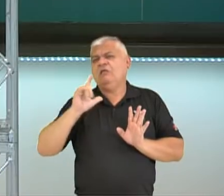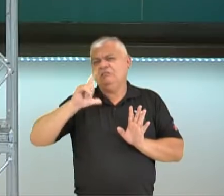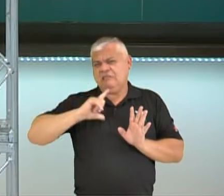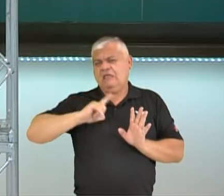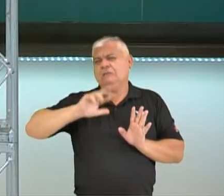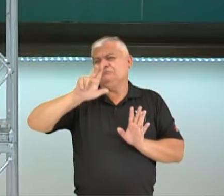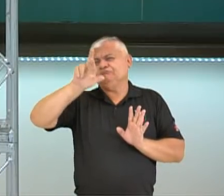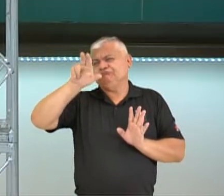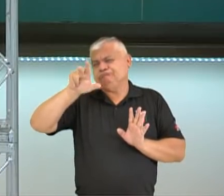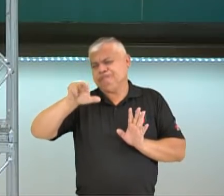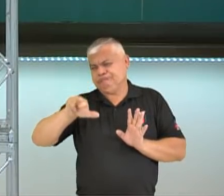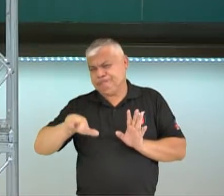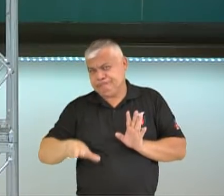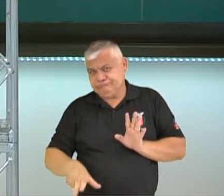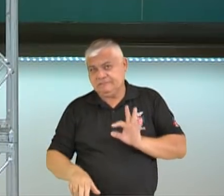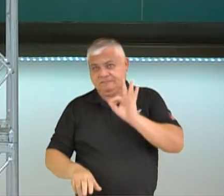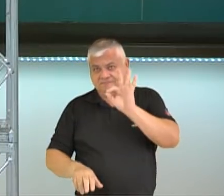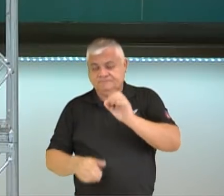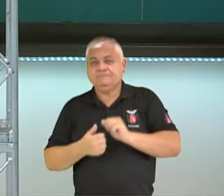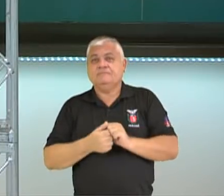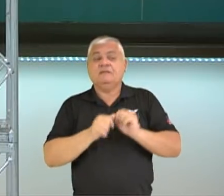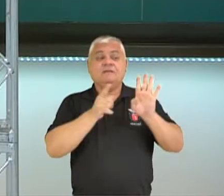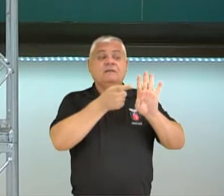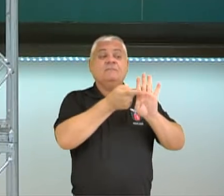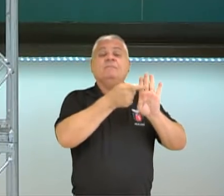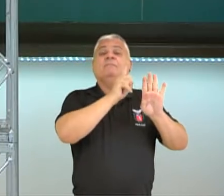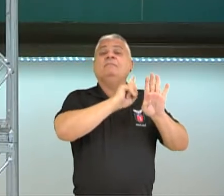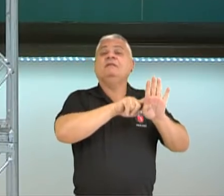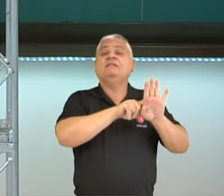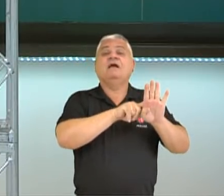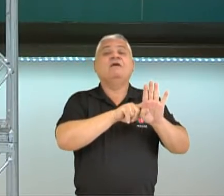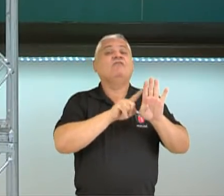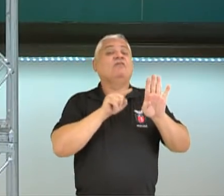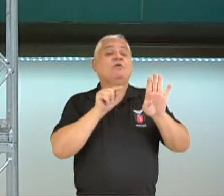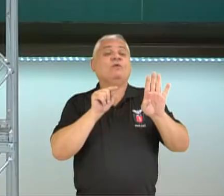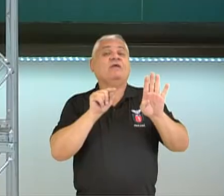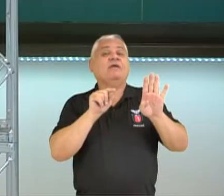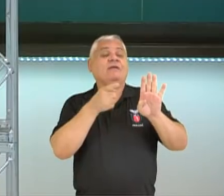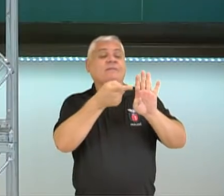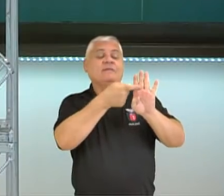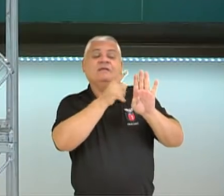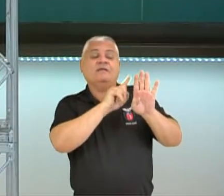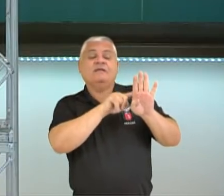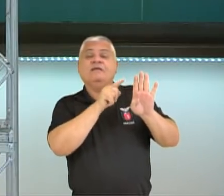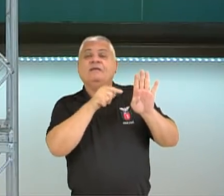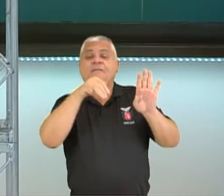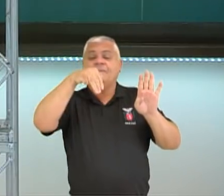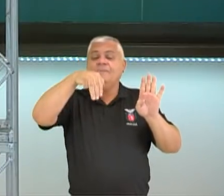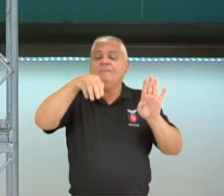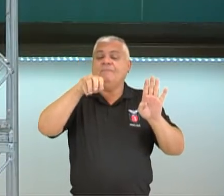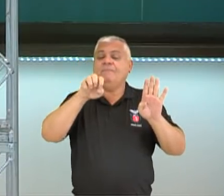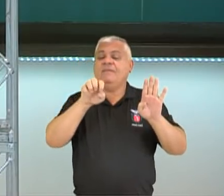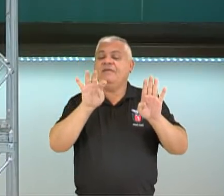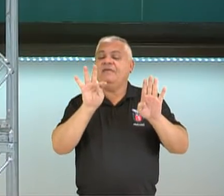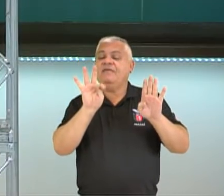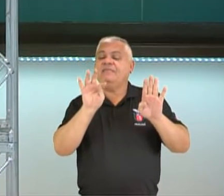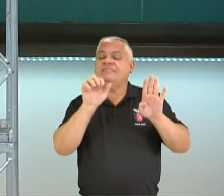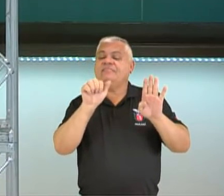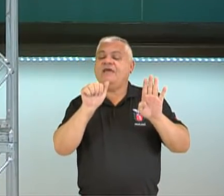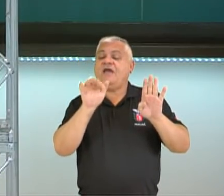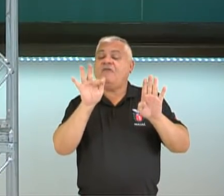neste caso ele está falando do uso da metáfora né metáfora é o que é quando você afirma